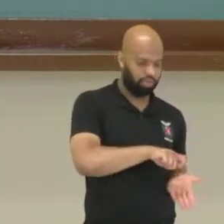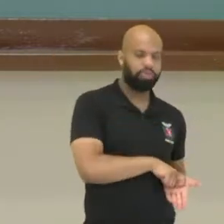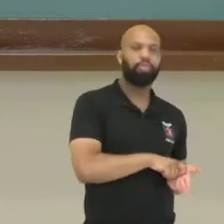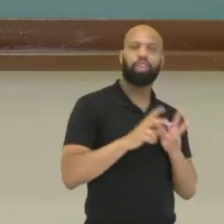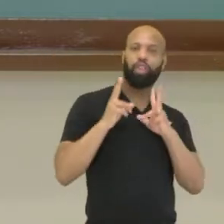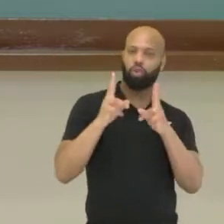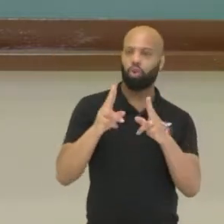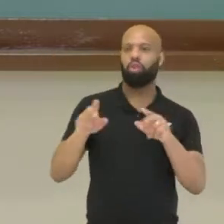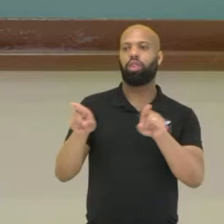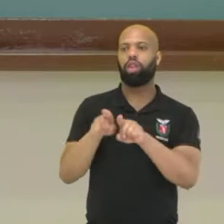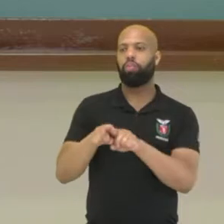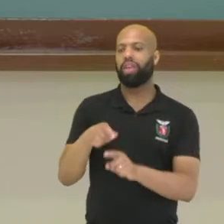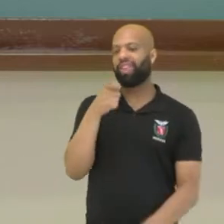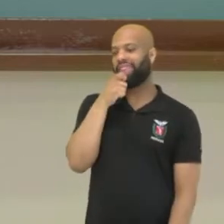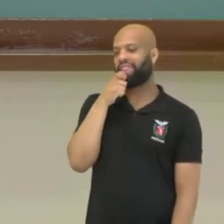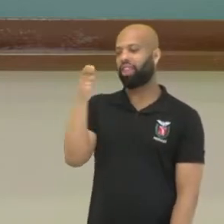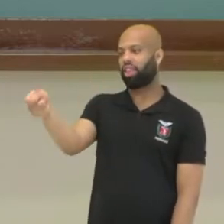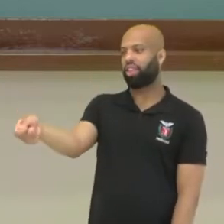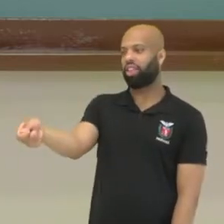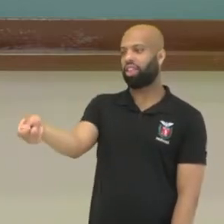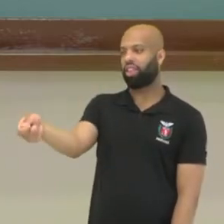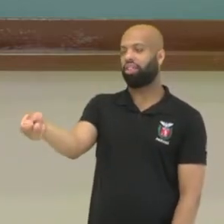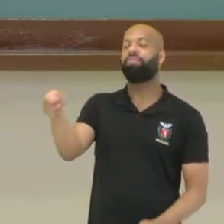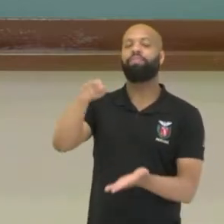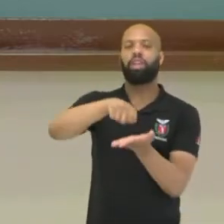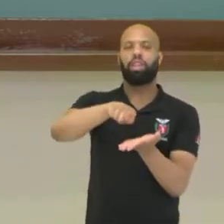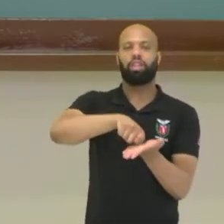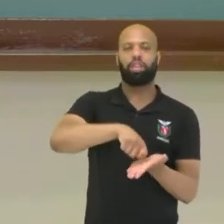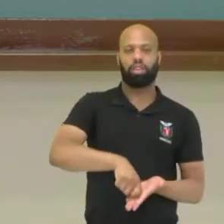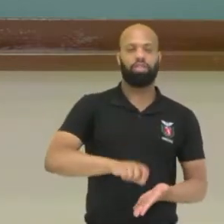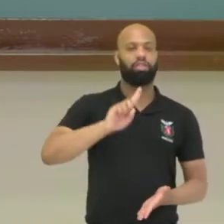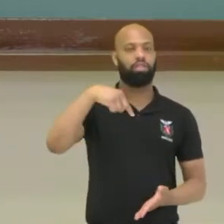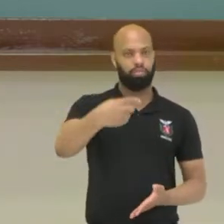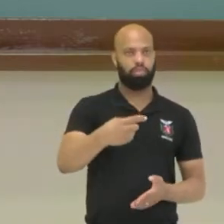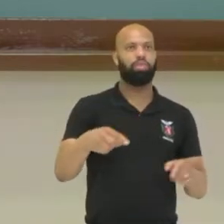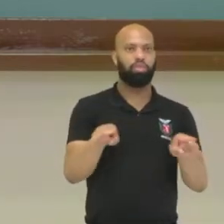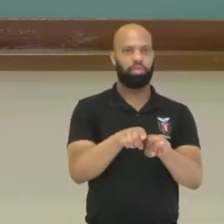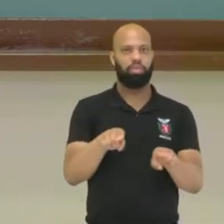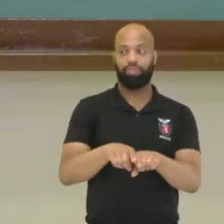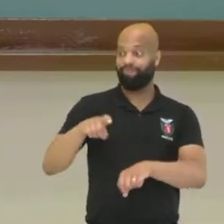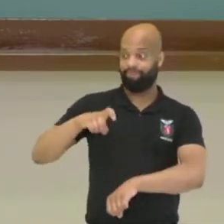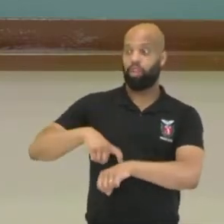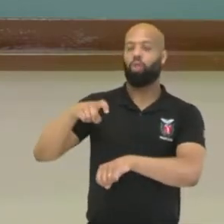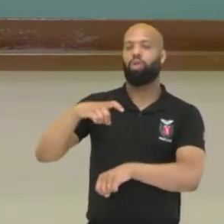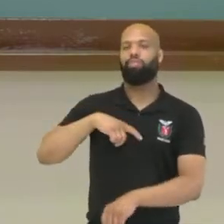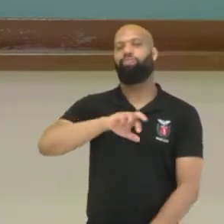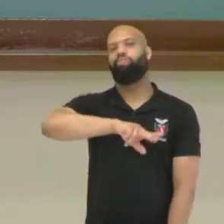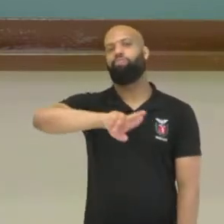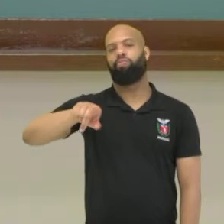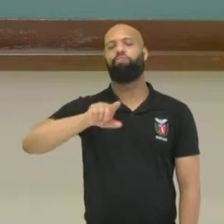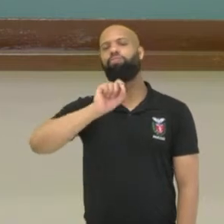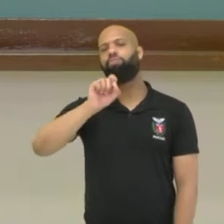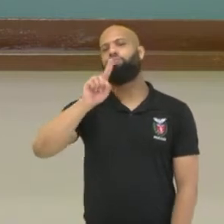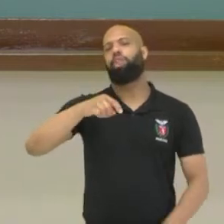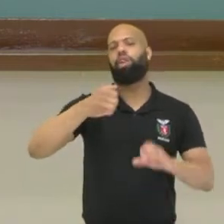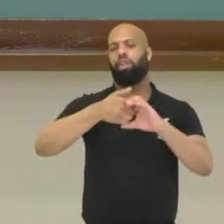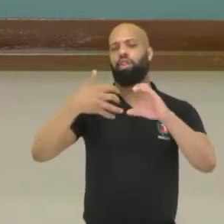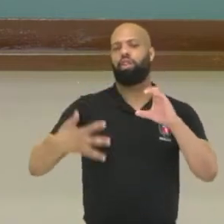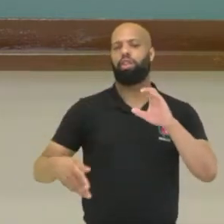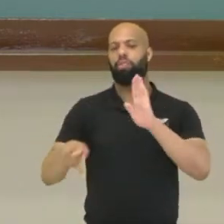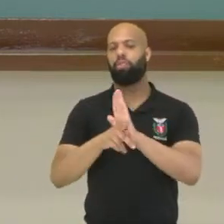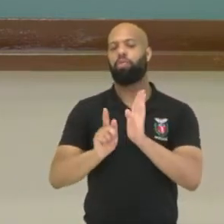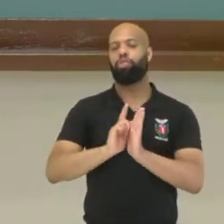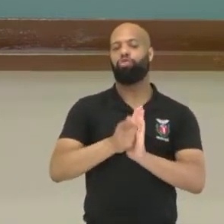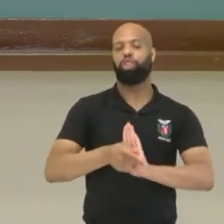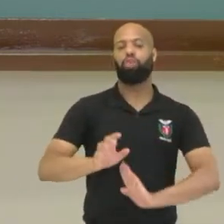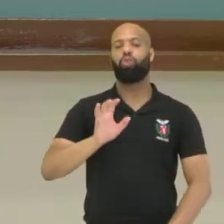uma gravação, ao vivo, dentre outras. Quais são as características da entrevista,